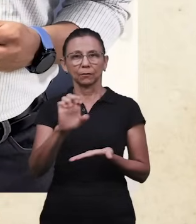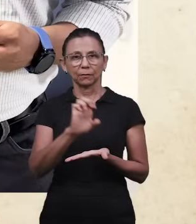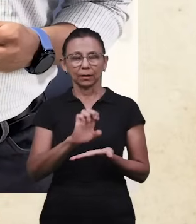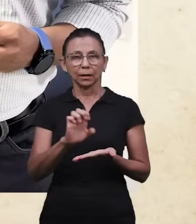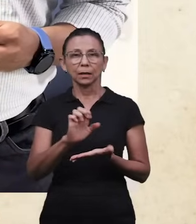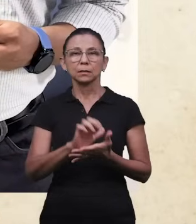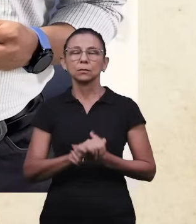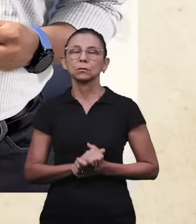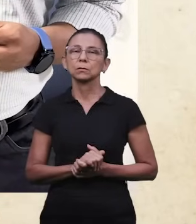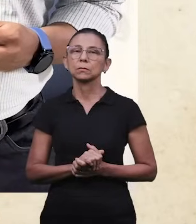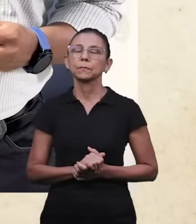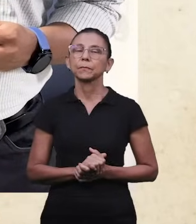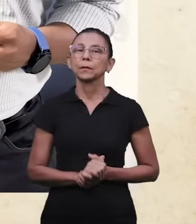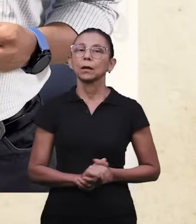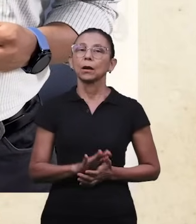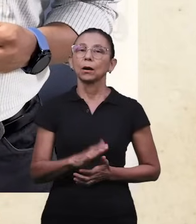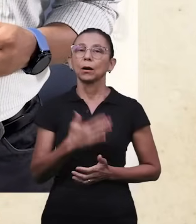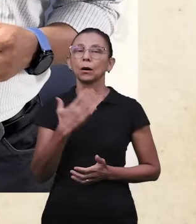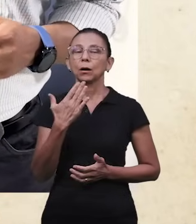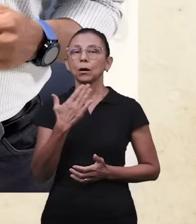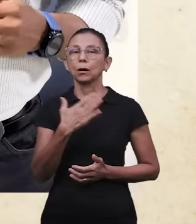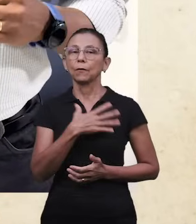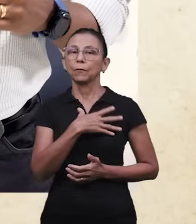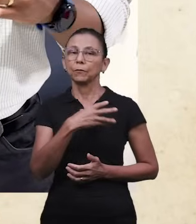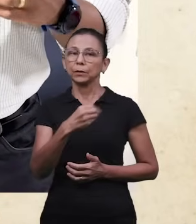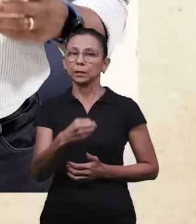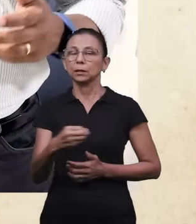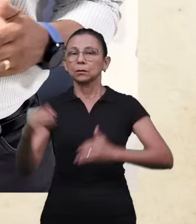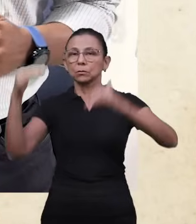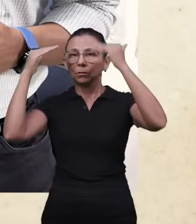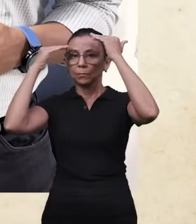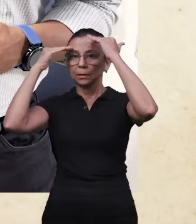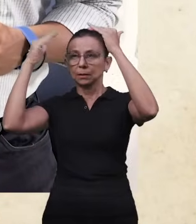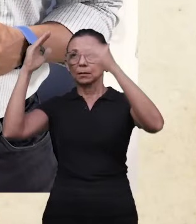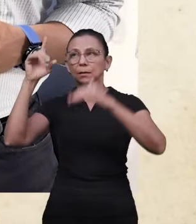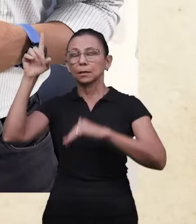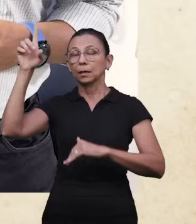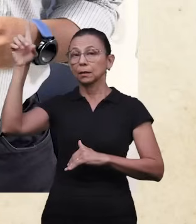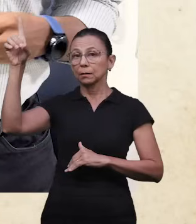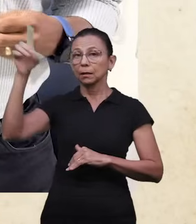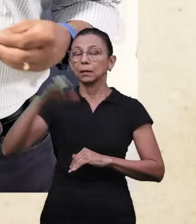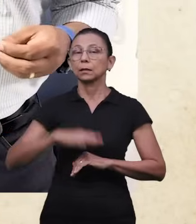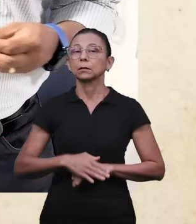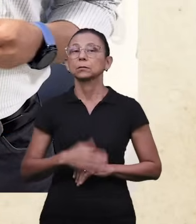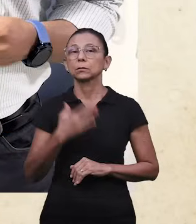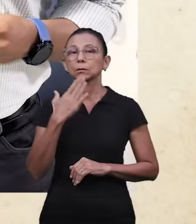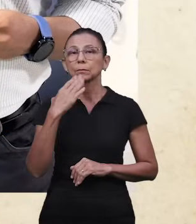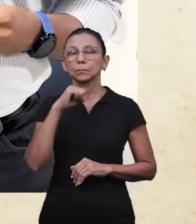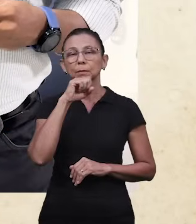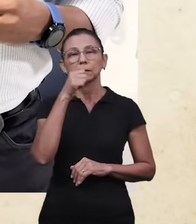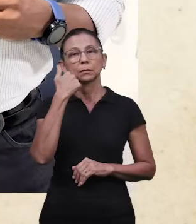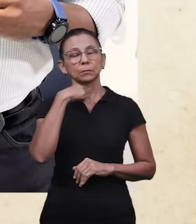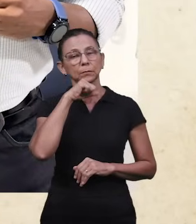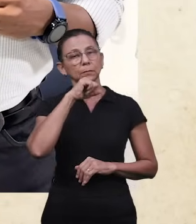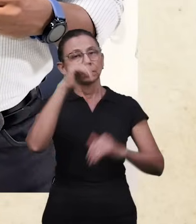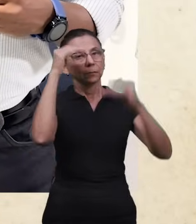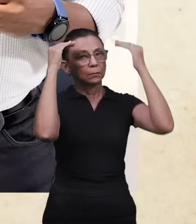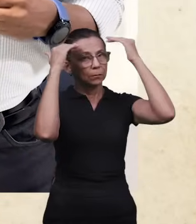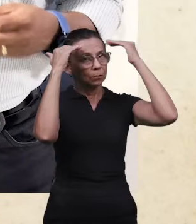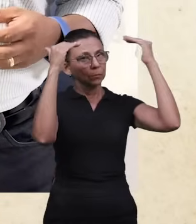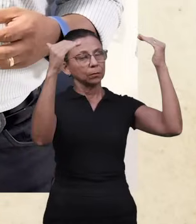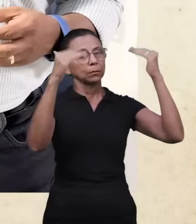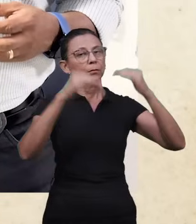falar sobre isso: vós filhos, sede obedientes ao Senhor, e ele fala sobre a questão de honrar o pai e mãe. Então, talvez